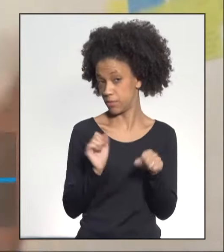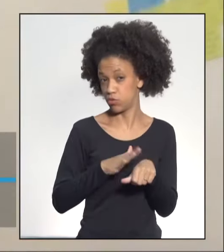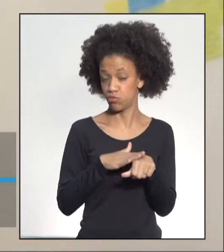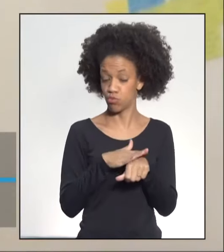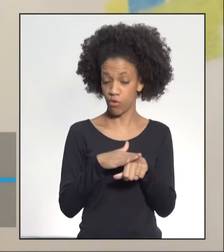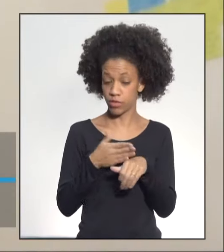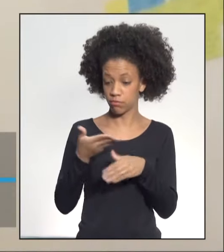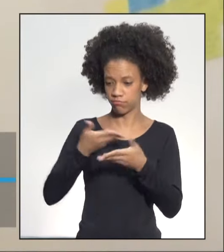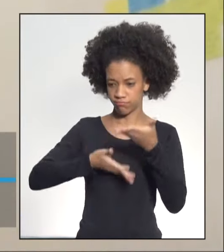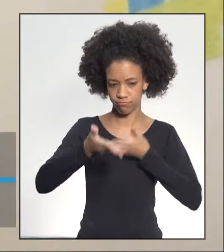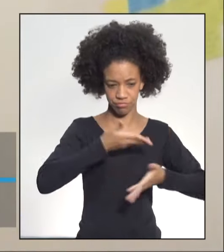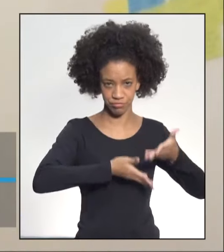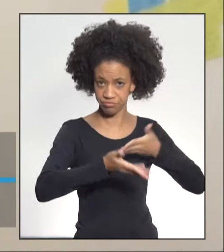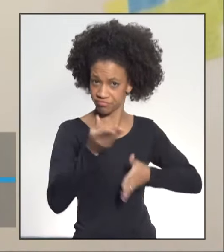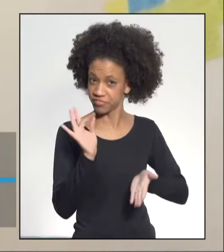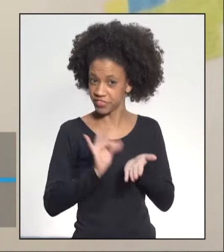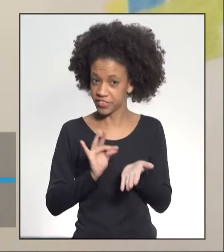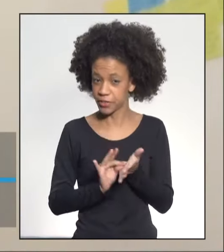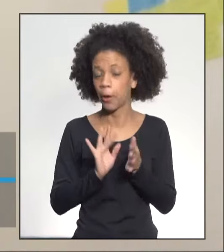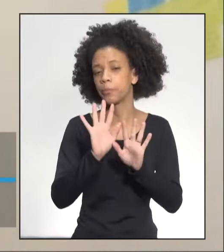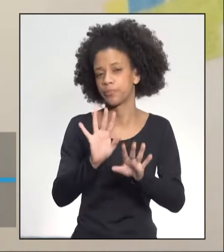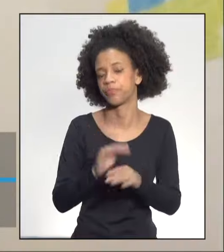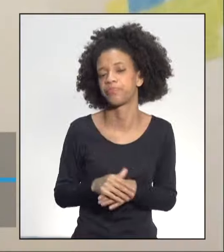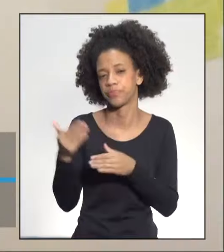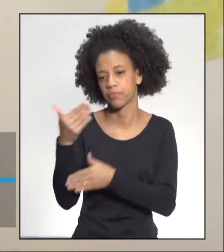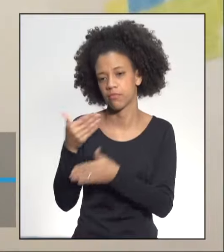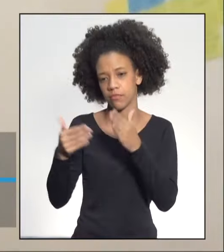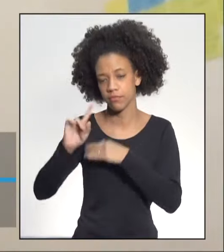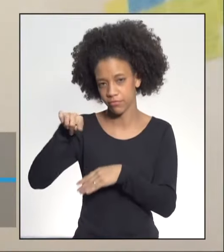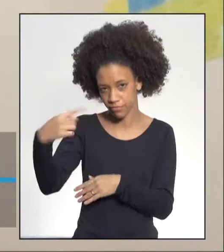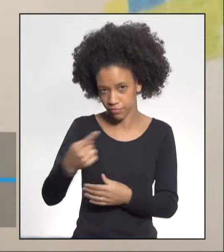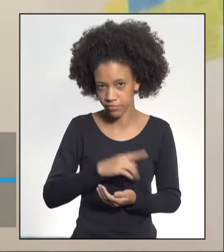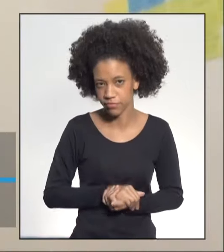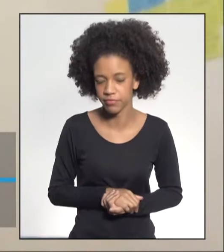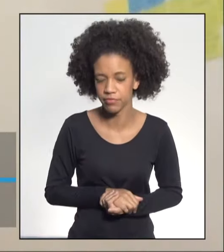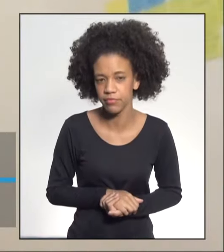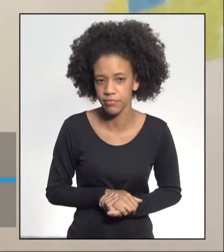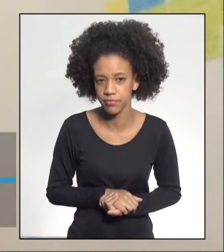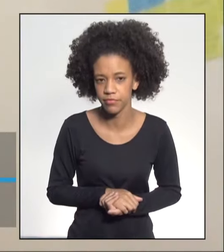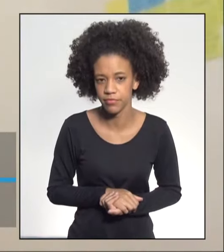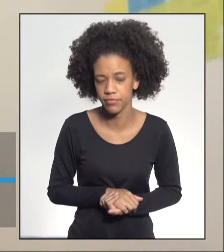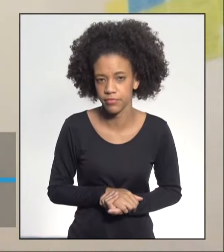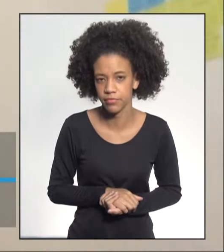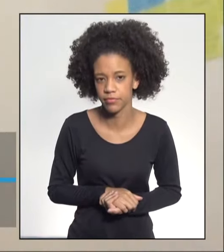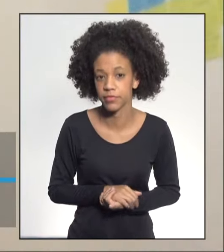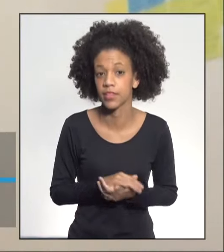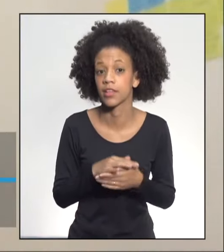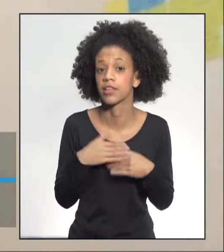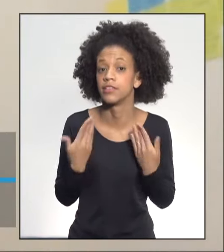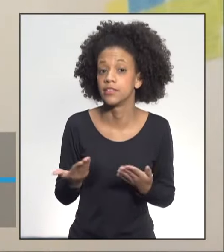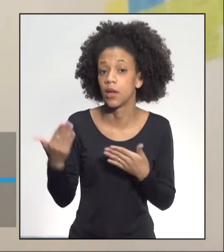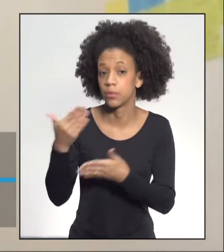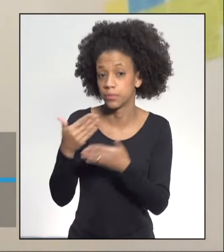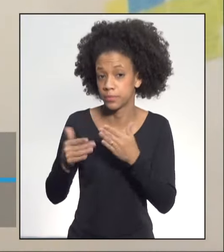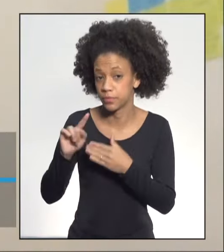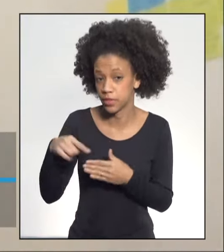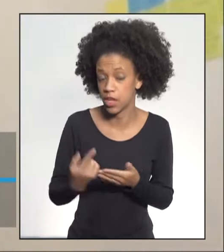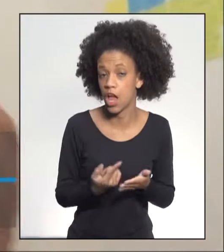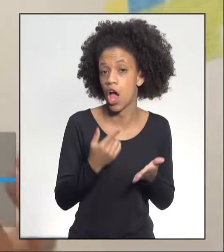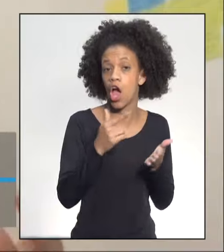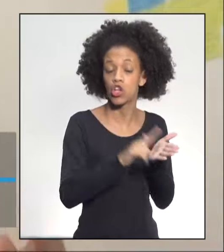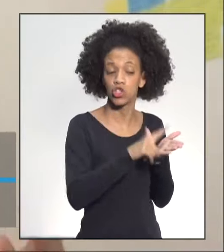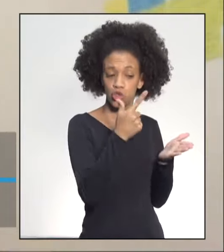informação, não verdade? Vamos passar o slide. Vamos ver se mudou agora. Então, nesse slide aqui, que a gente estava com o jornal, era de